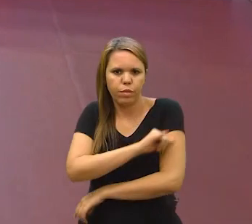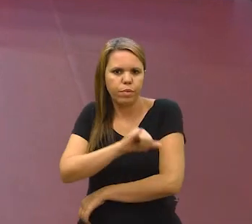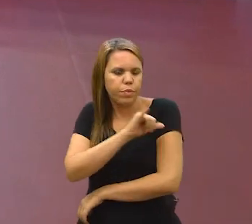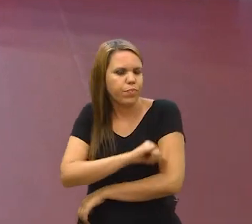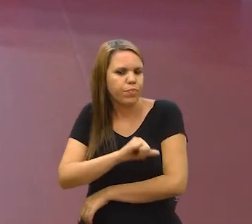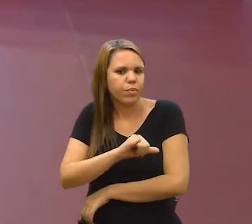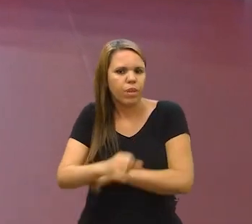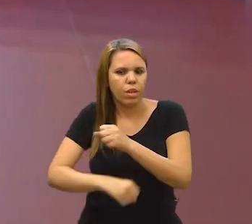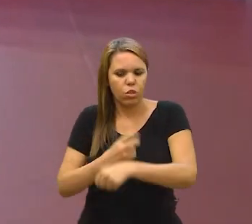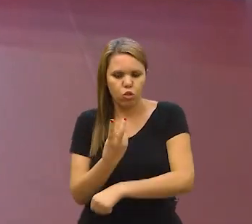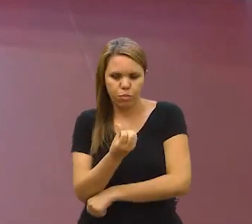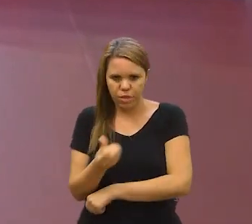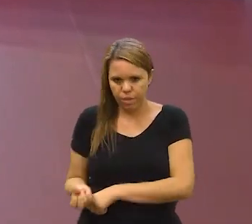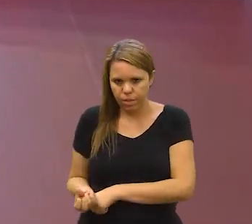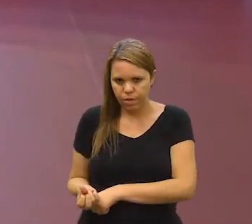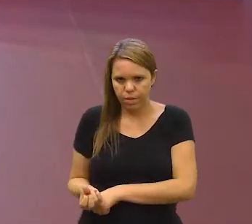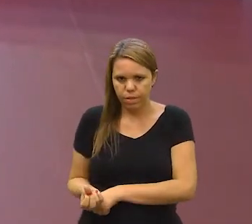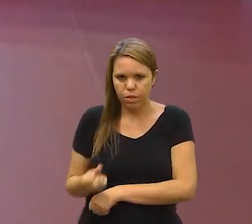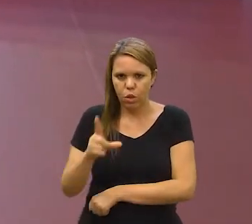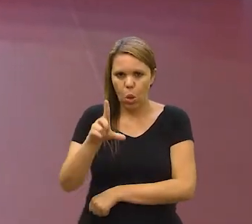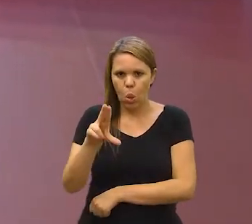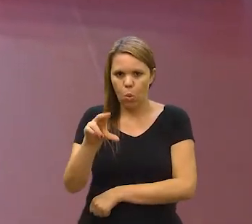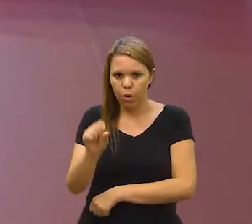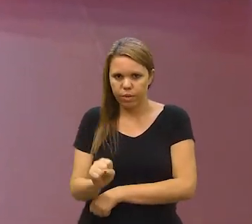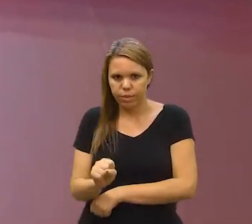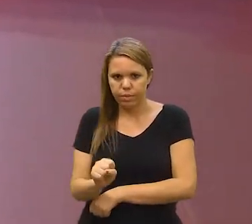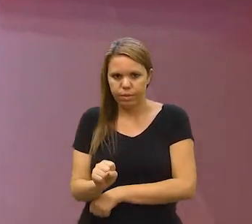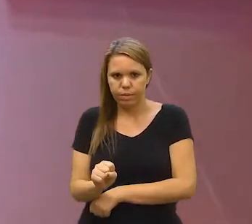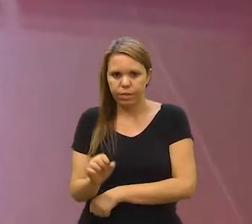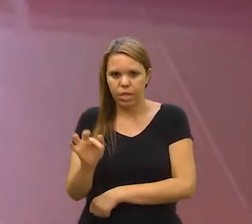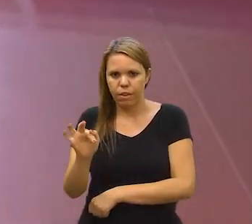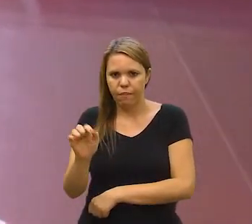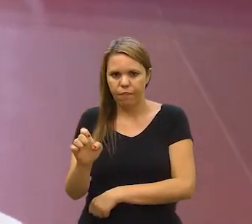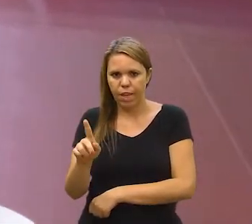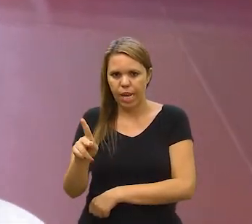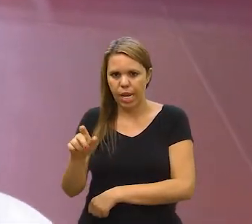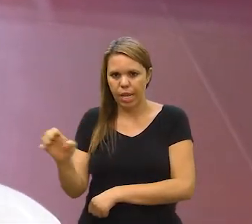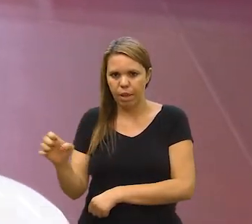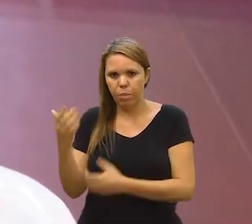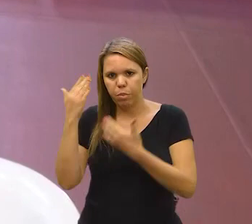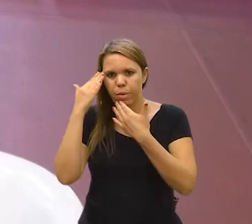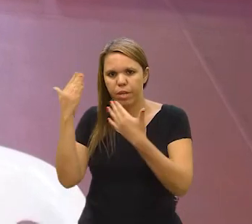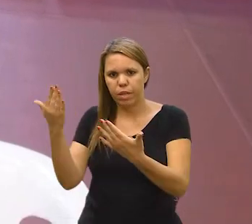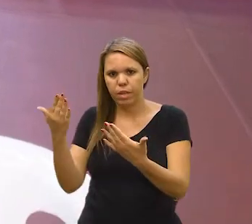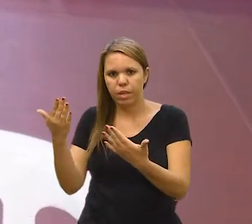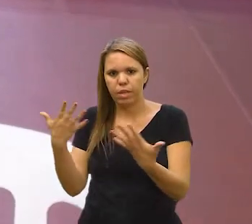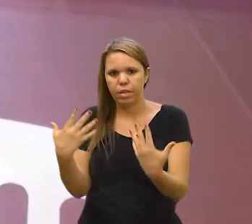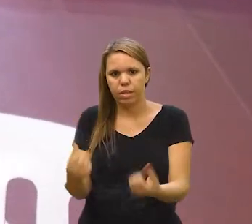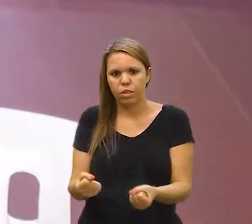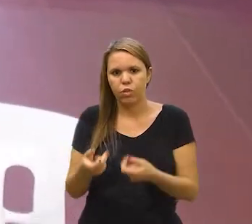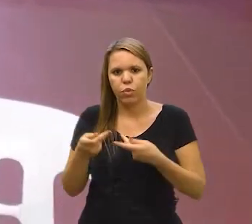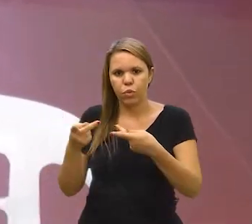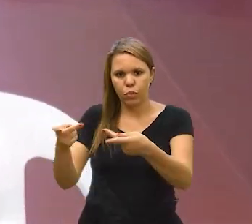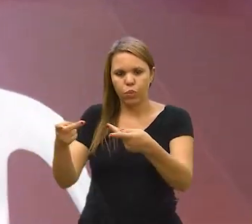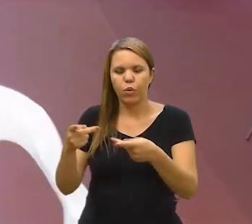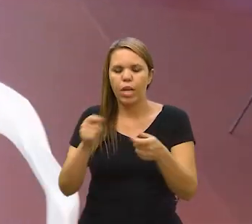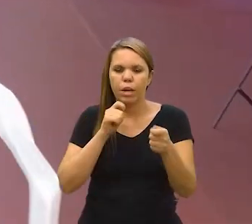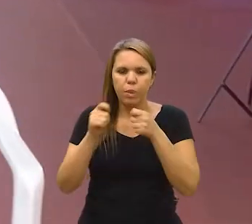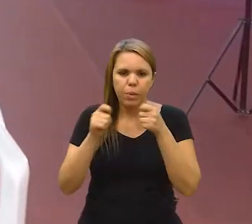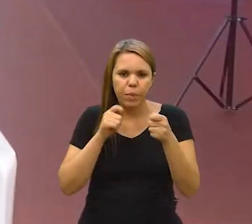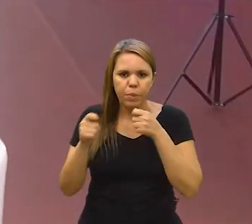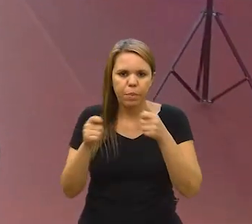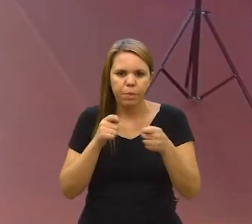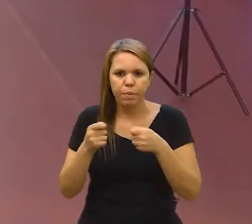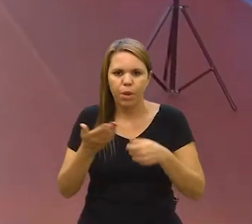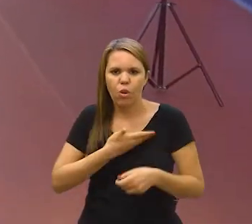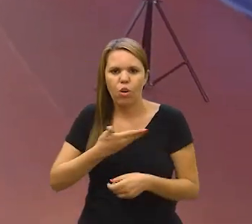em 2016. Luiz Felipe Guarnieri Manara, muito obrigado por ter aceito o convite para esta entrevista.